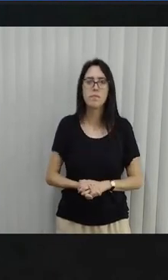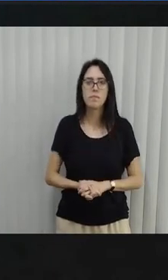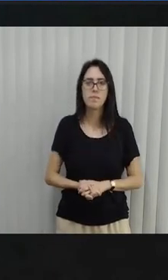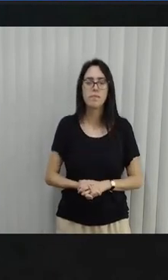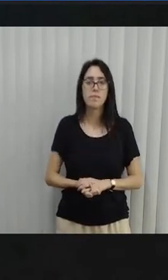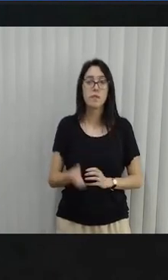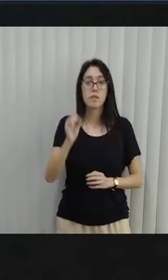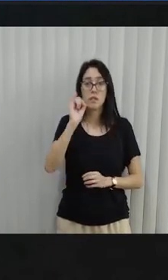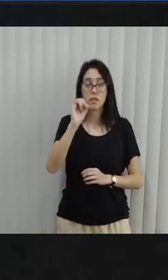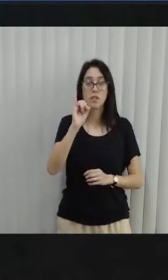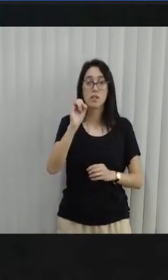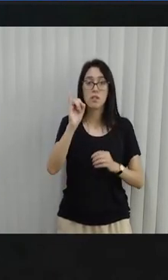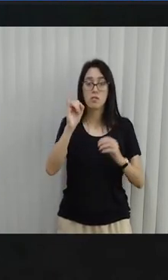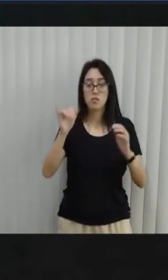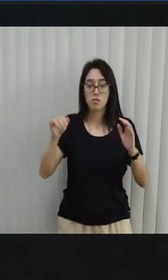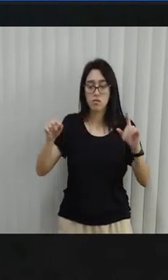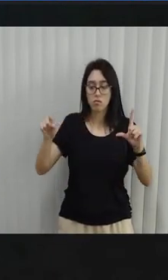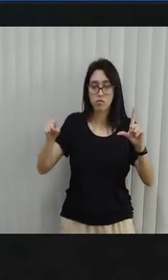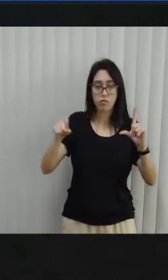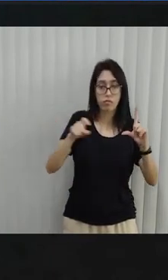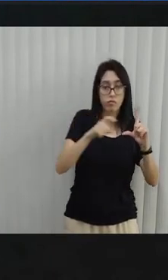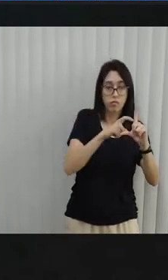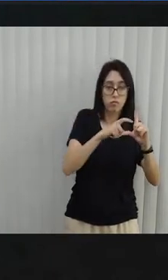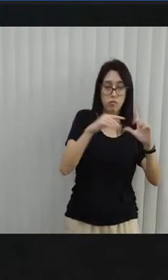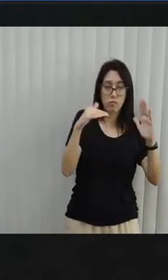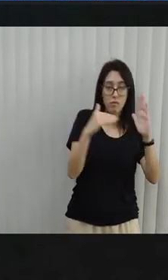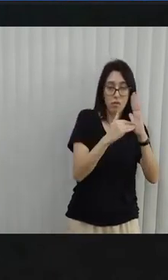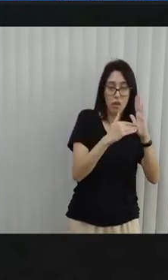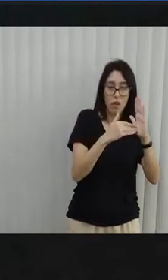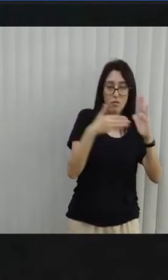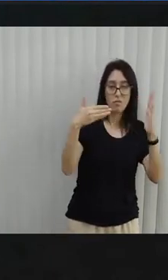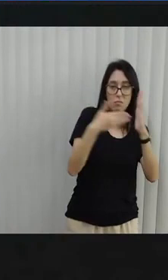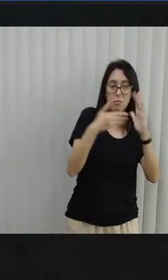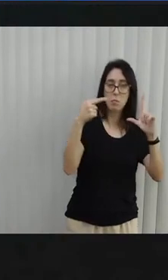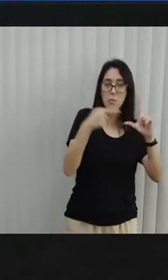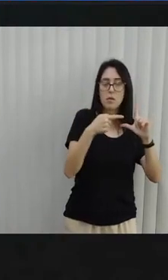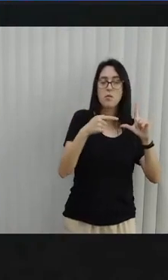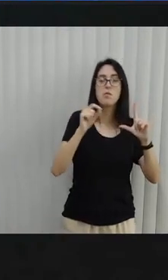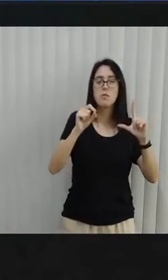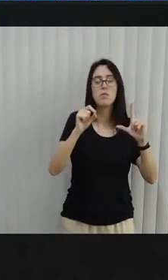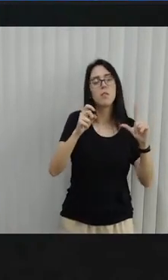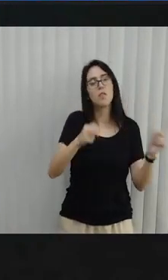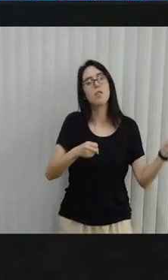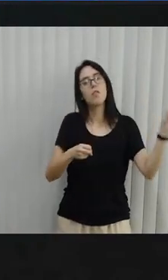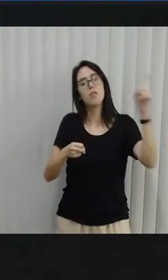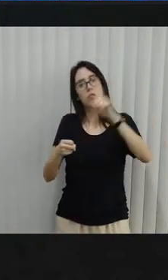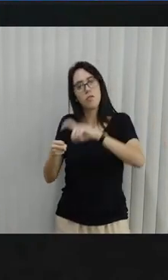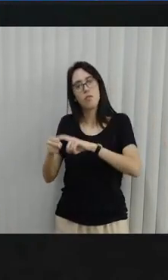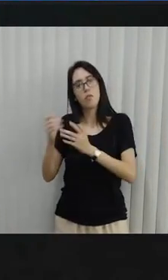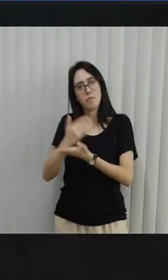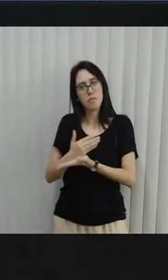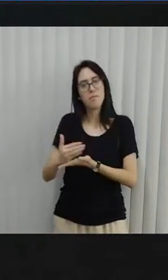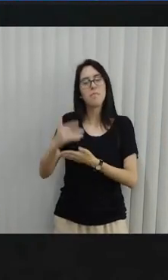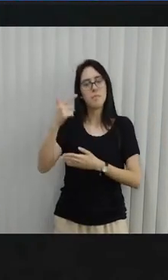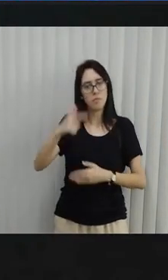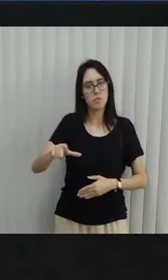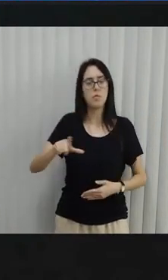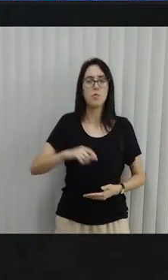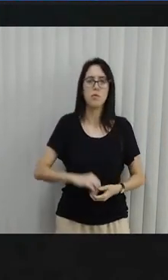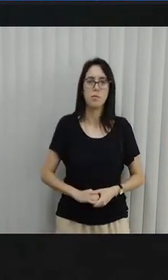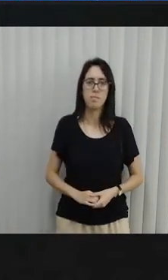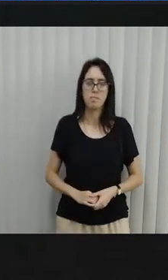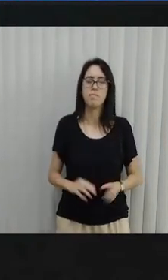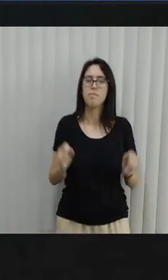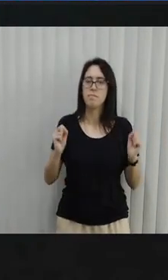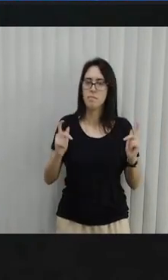chegar bem no limite, o X for maior que menos 239, aí eu quero voltar ele para a posição principal, né? Bom,